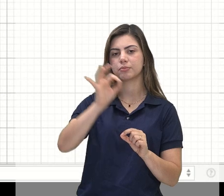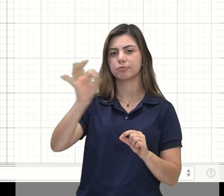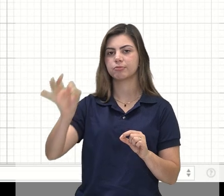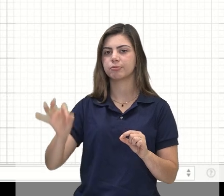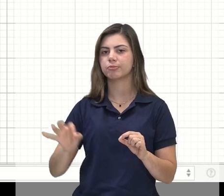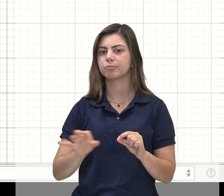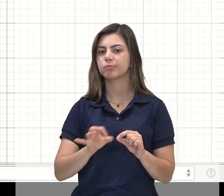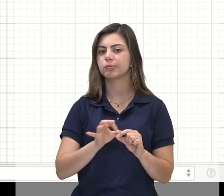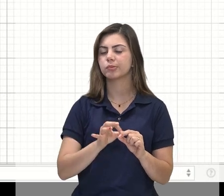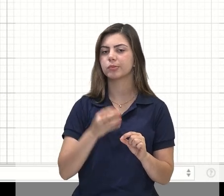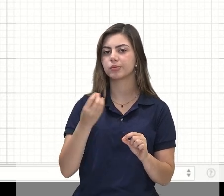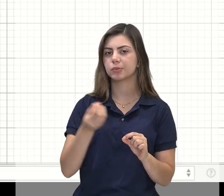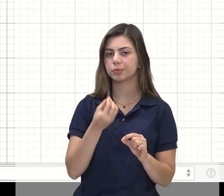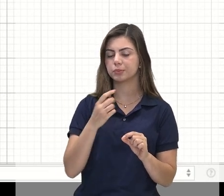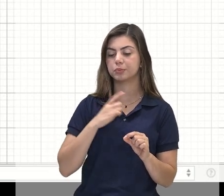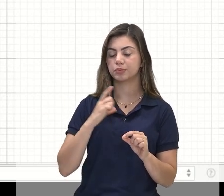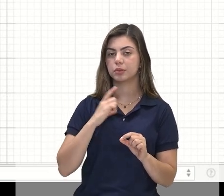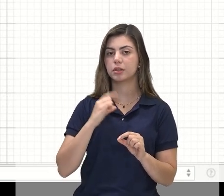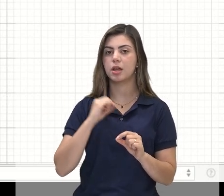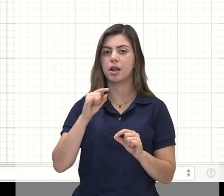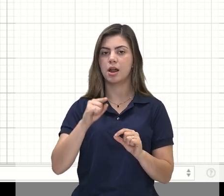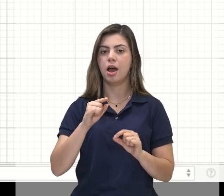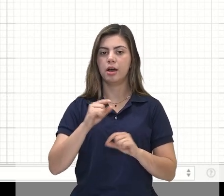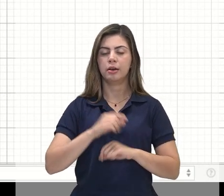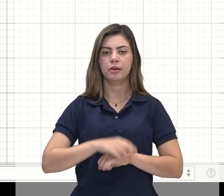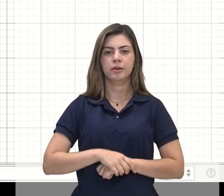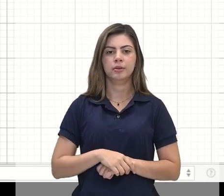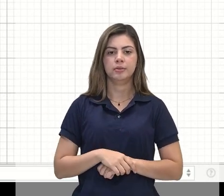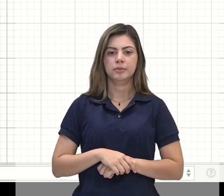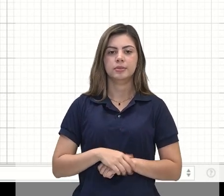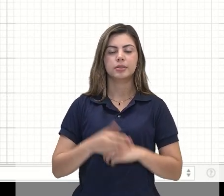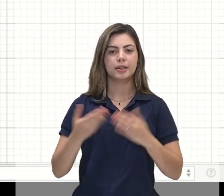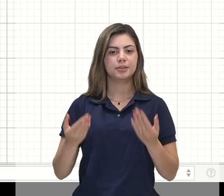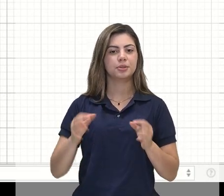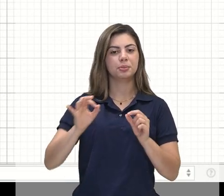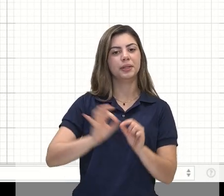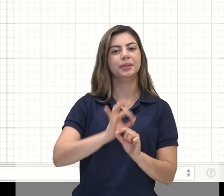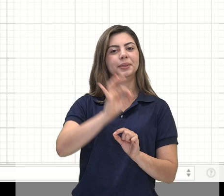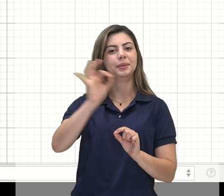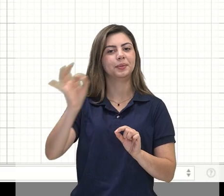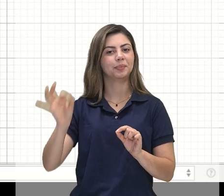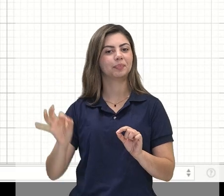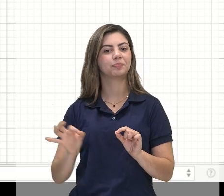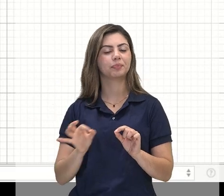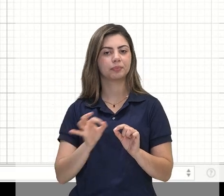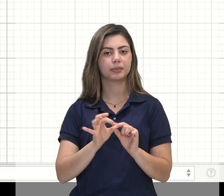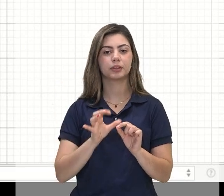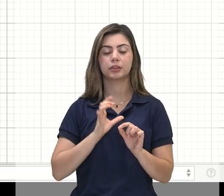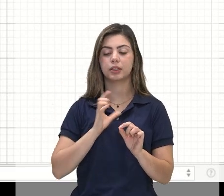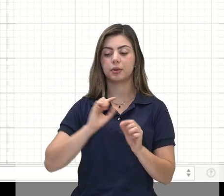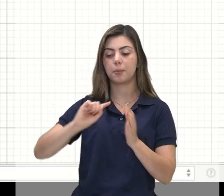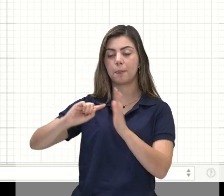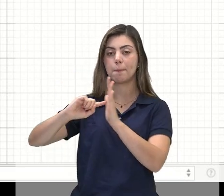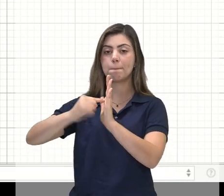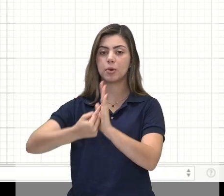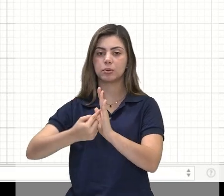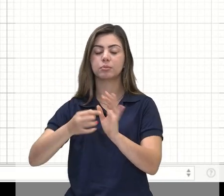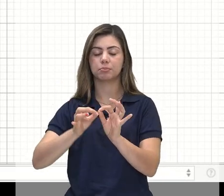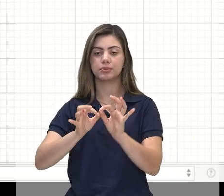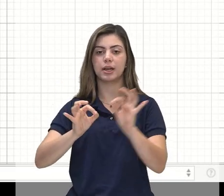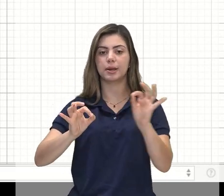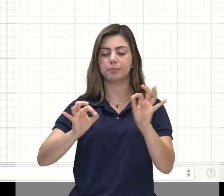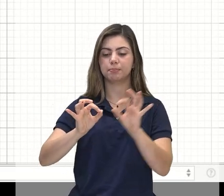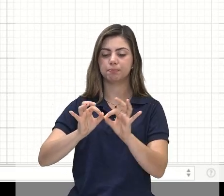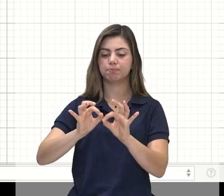formada num plano, né, pelo conjunto de infinitos pontos que distam a mesma distância de um ponto fixo, denominado